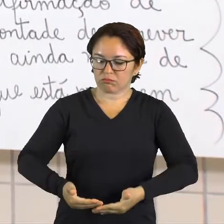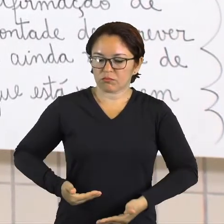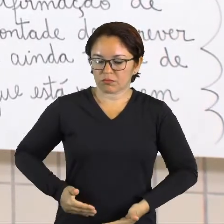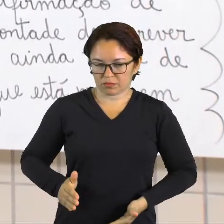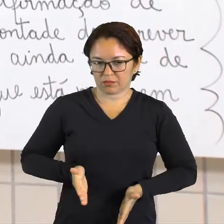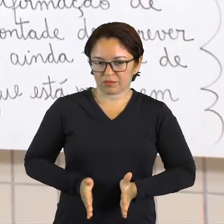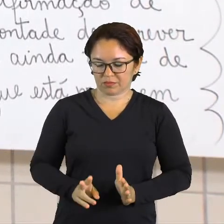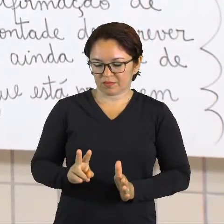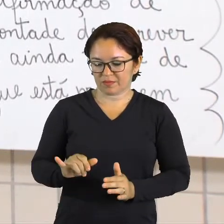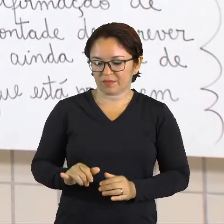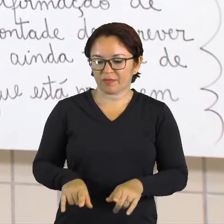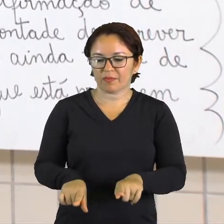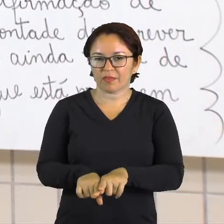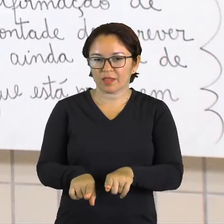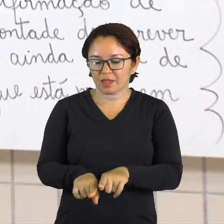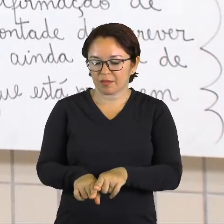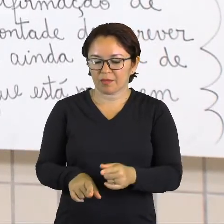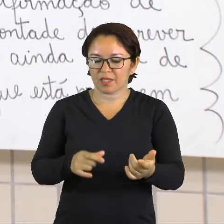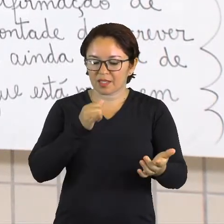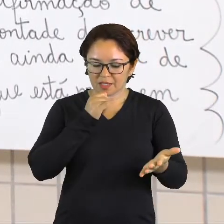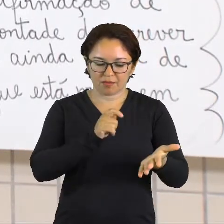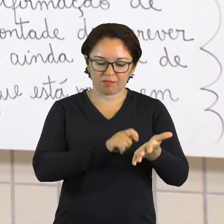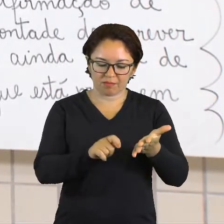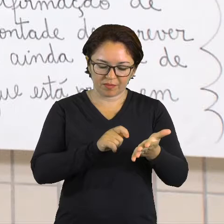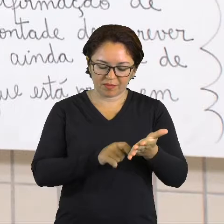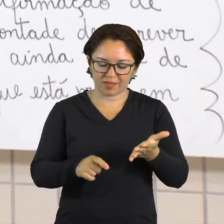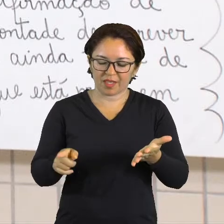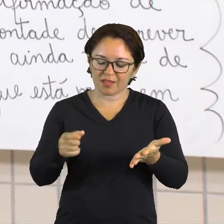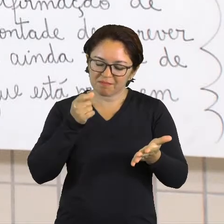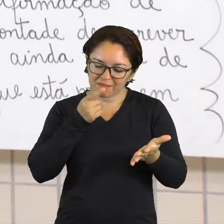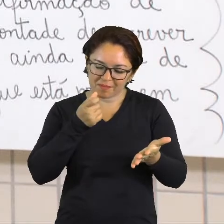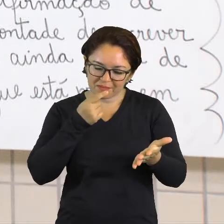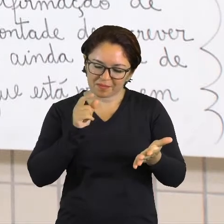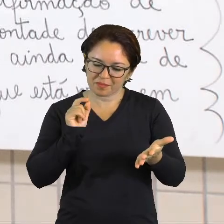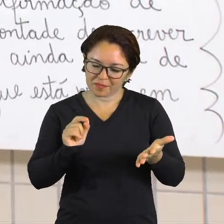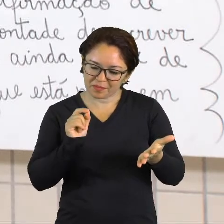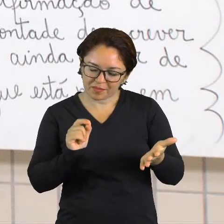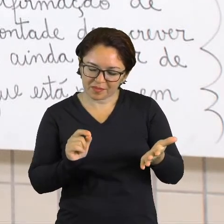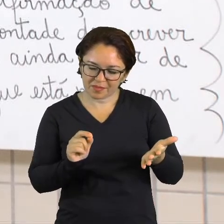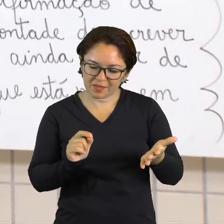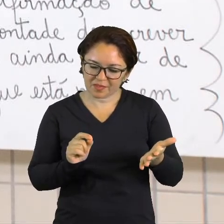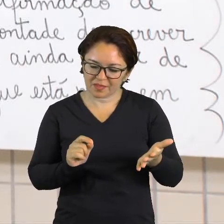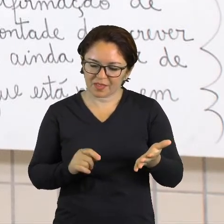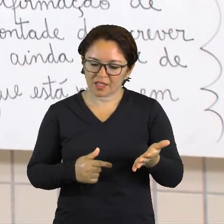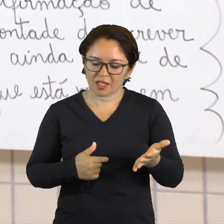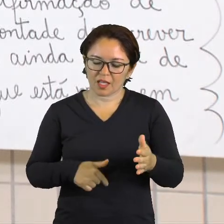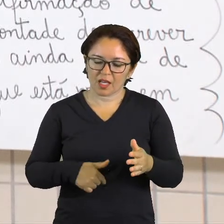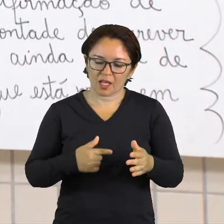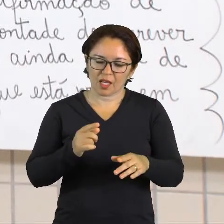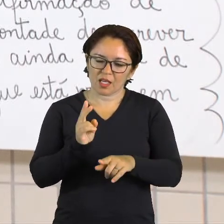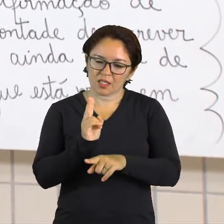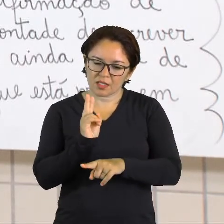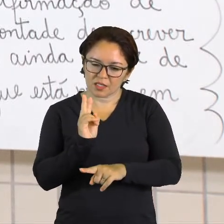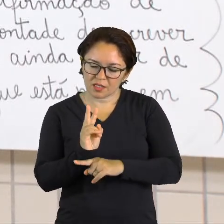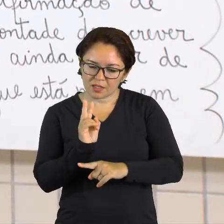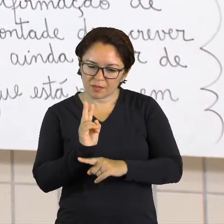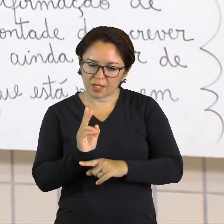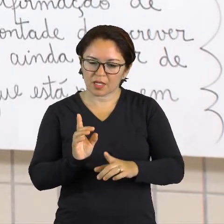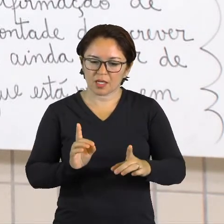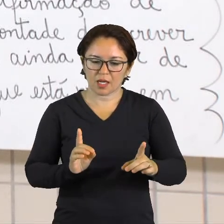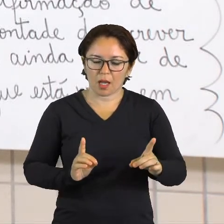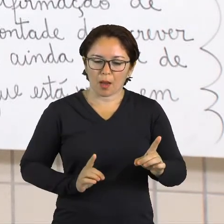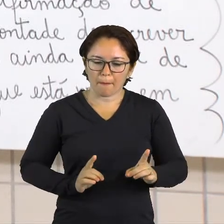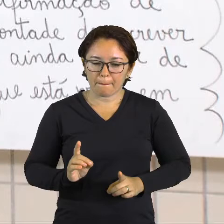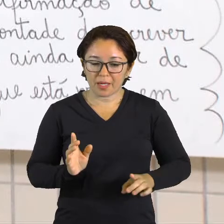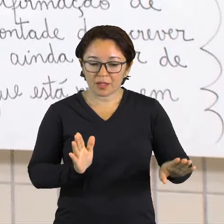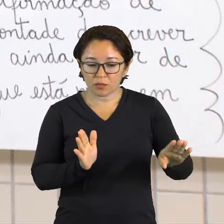um diálogo dela com o diário, né? Ela acha engraçado o fato dela estar esperando o primeiro primo e a primeira